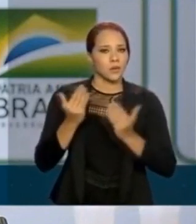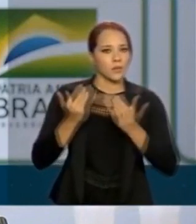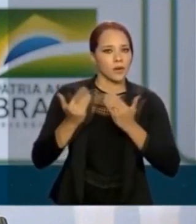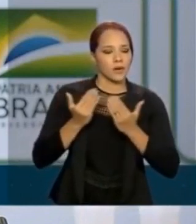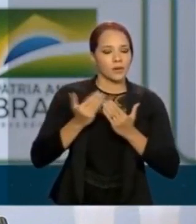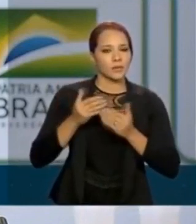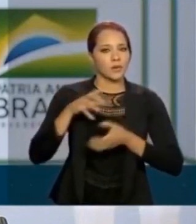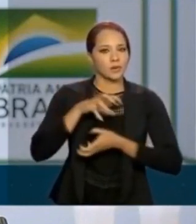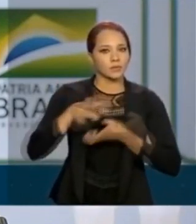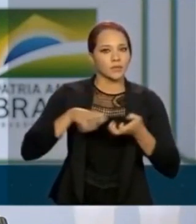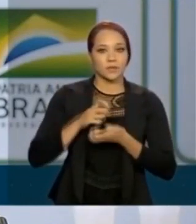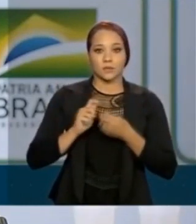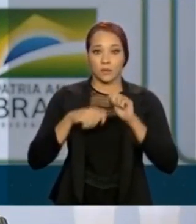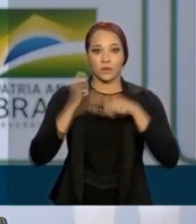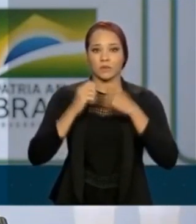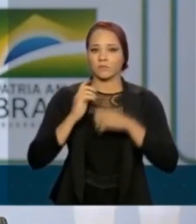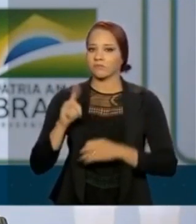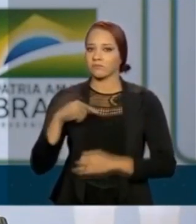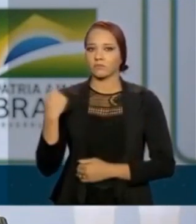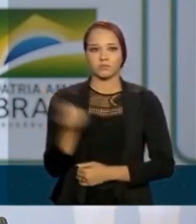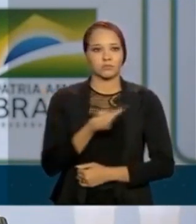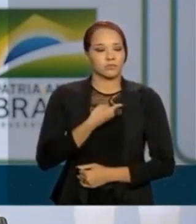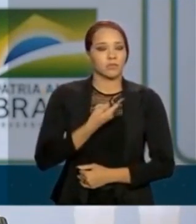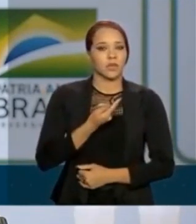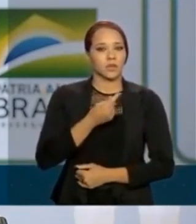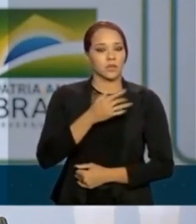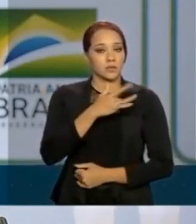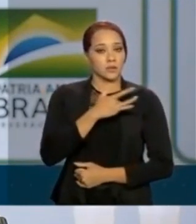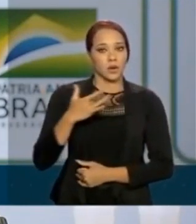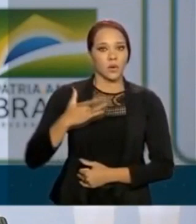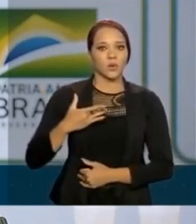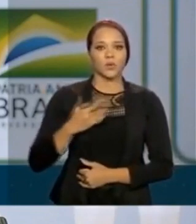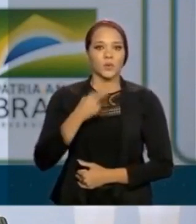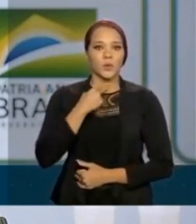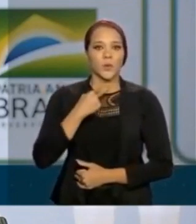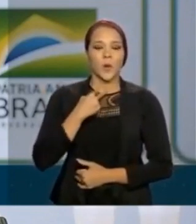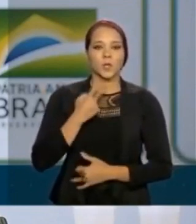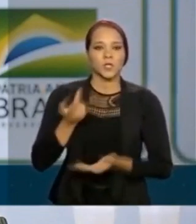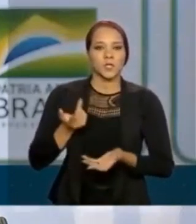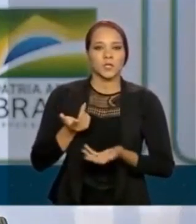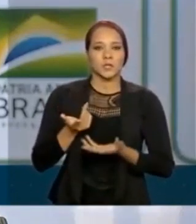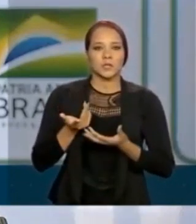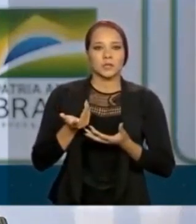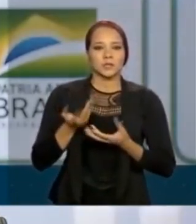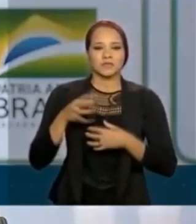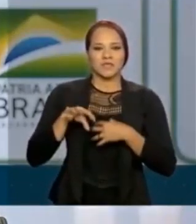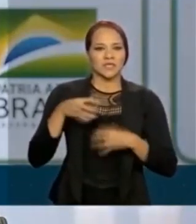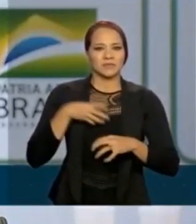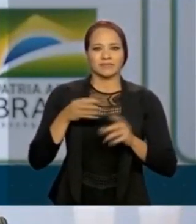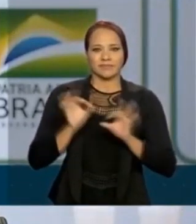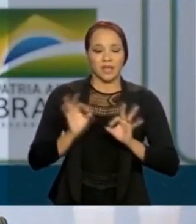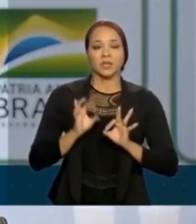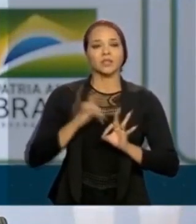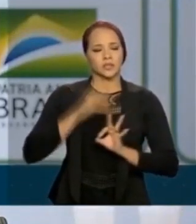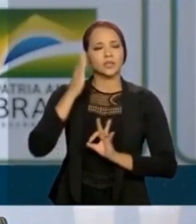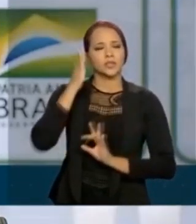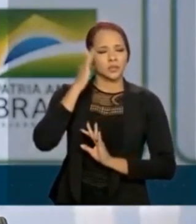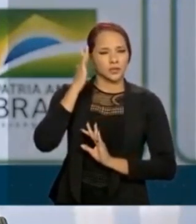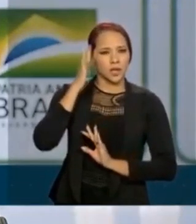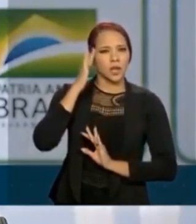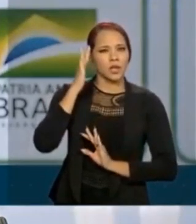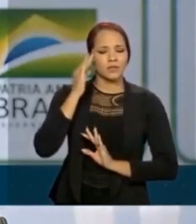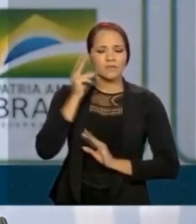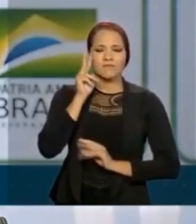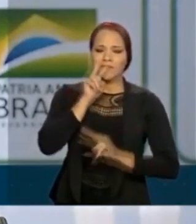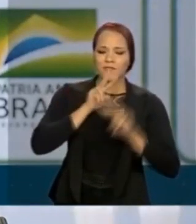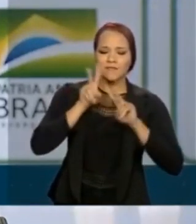crise econômica. Nós da saúde somos... Não podemos ser insensíveis, nós entendemos e enxergamos e vemos isso com